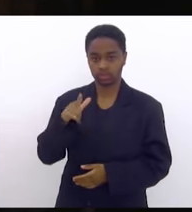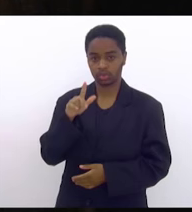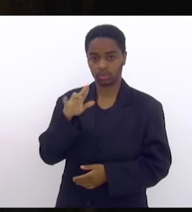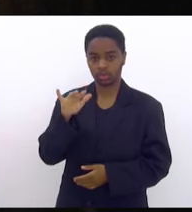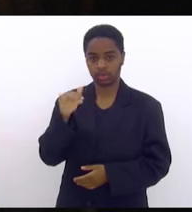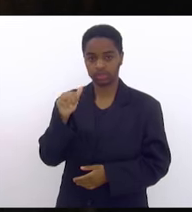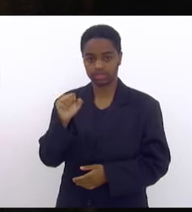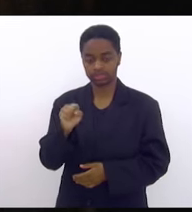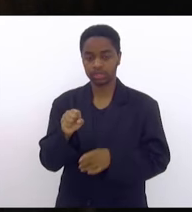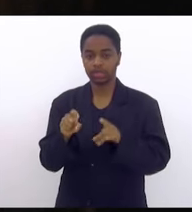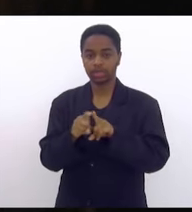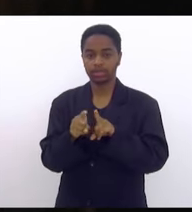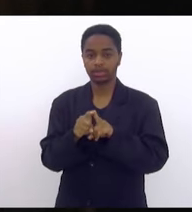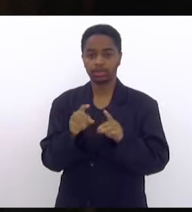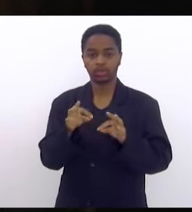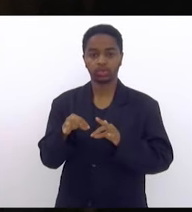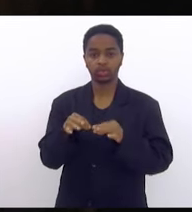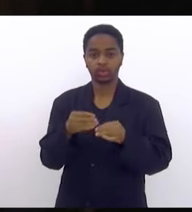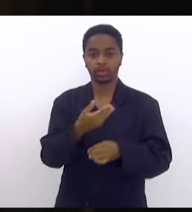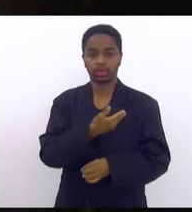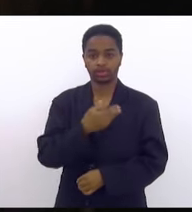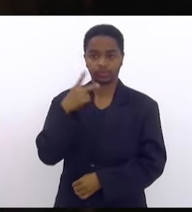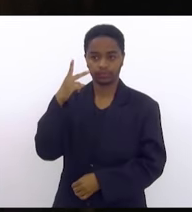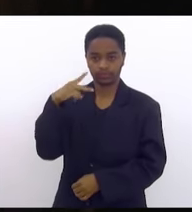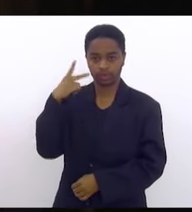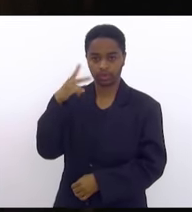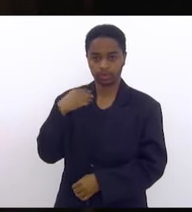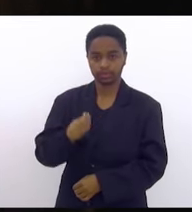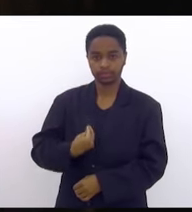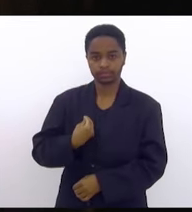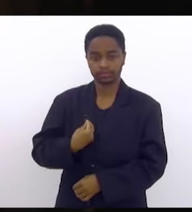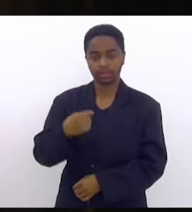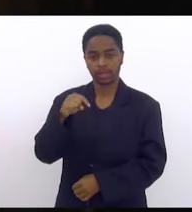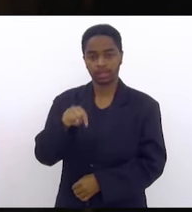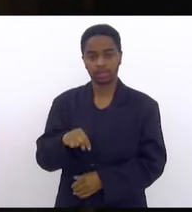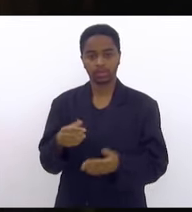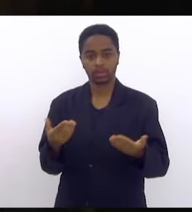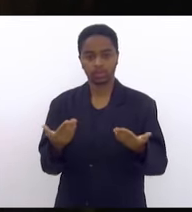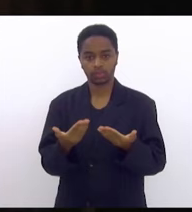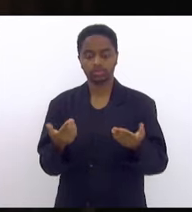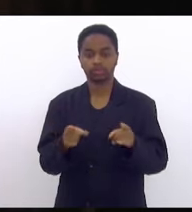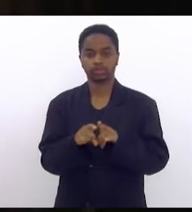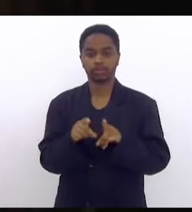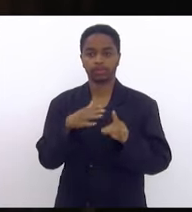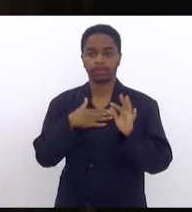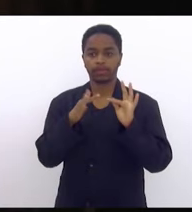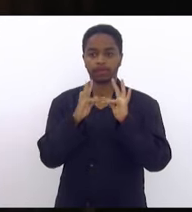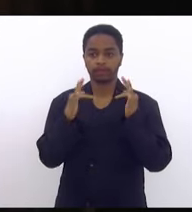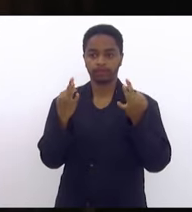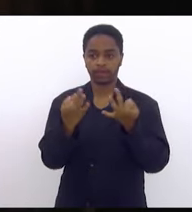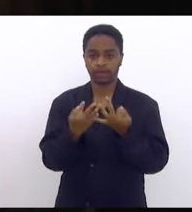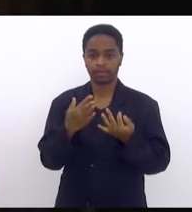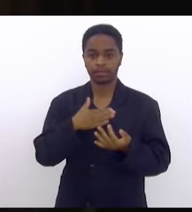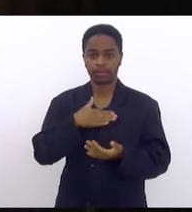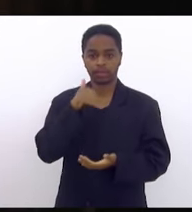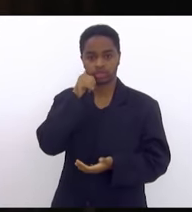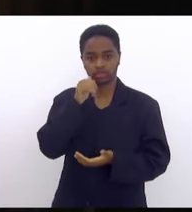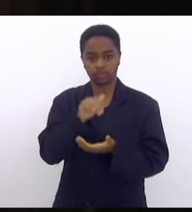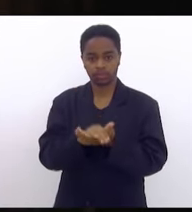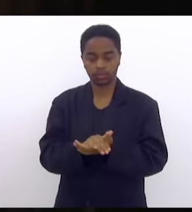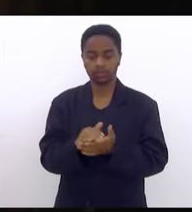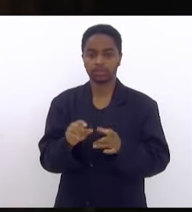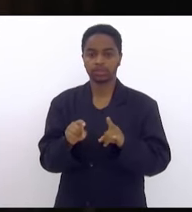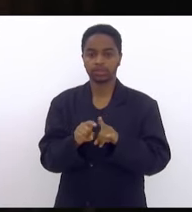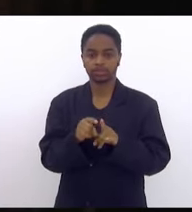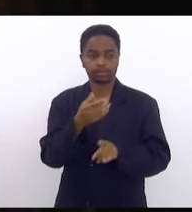Lucas, a todos os meus colegas, companheiros, vereadores que estão aqui, a toda a minha família, minha esposa, está